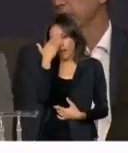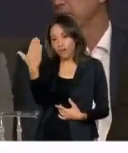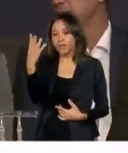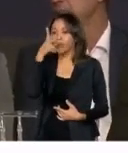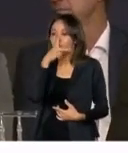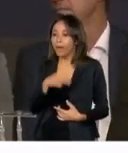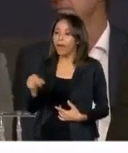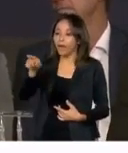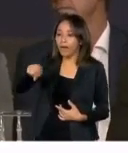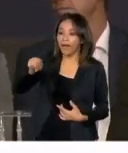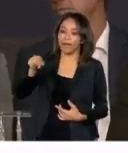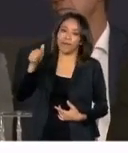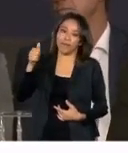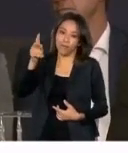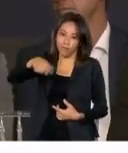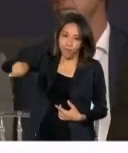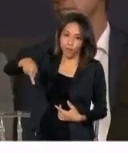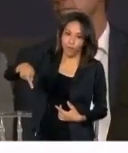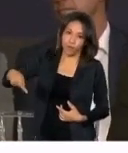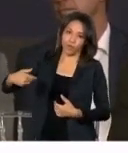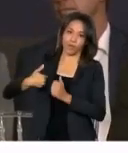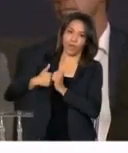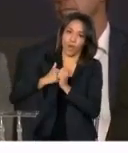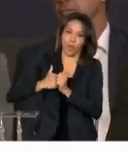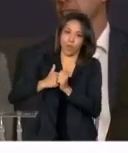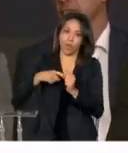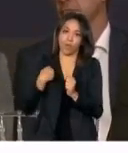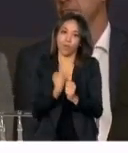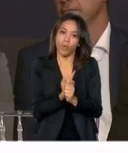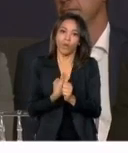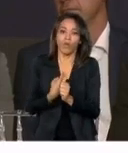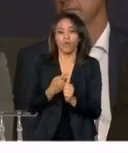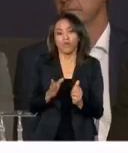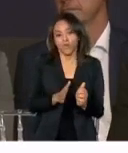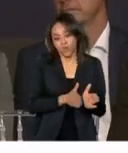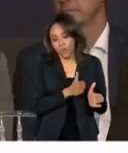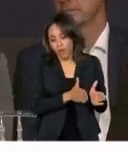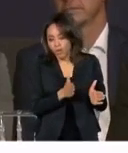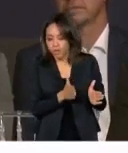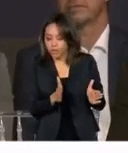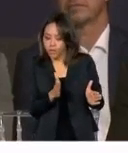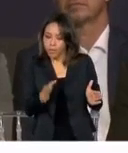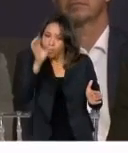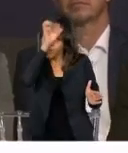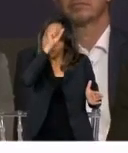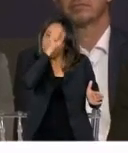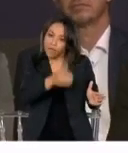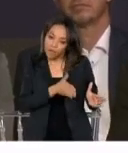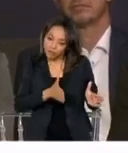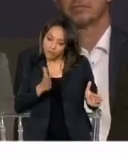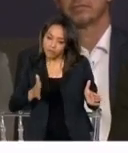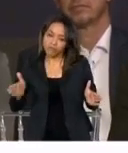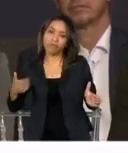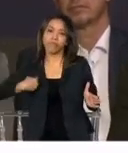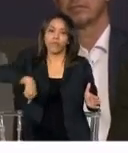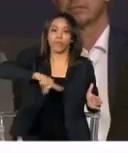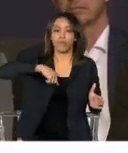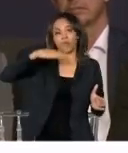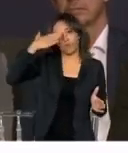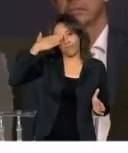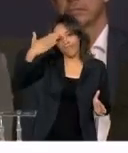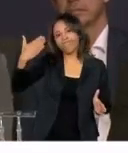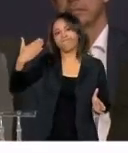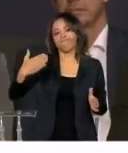nossos professores que nos acompanharam em todo o processo de aprendizagem, somos gratos